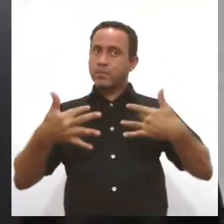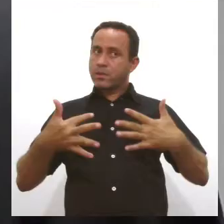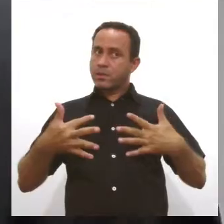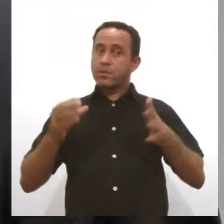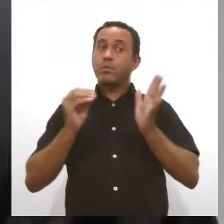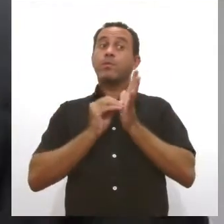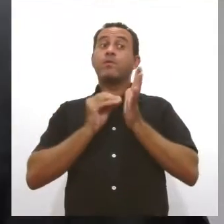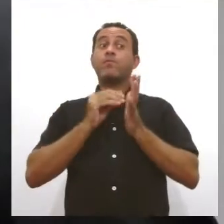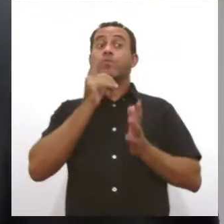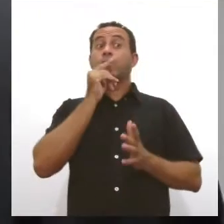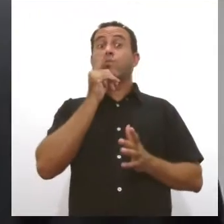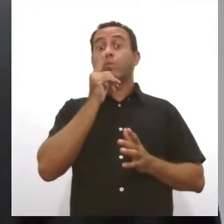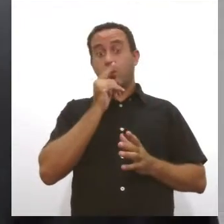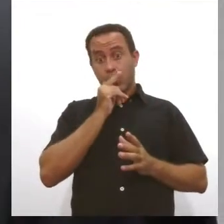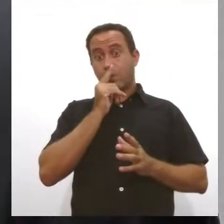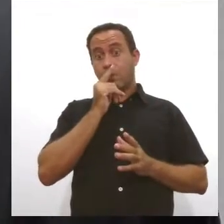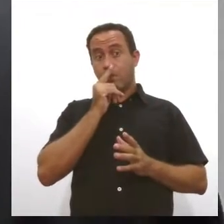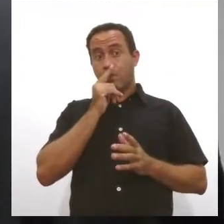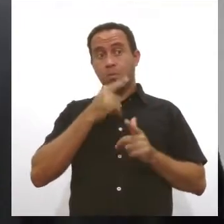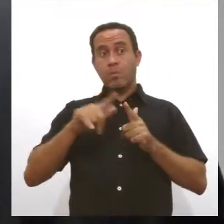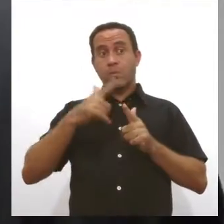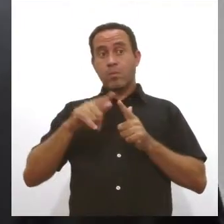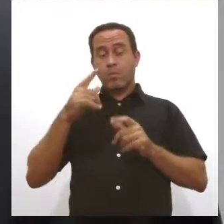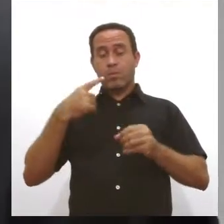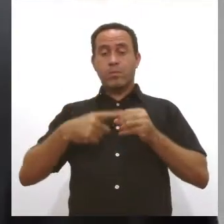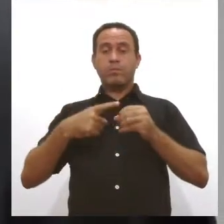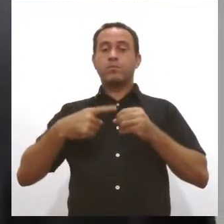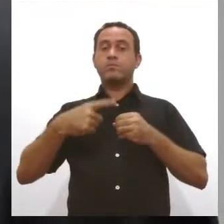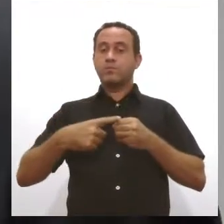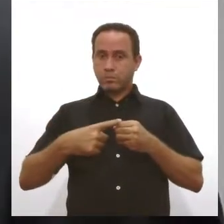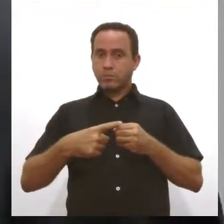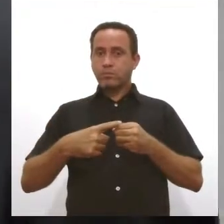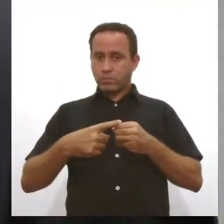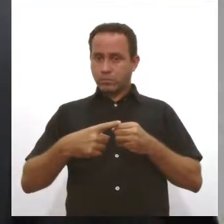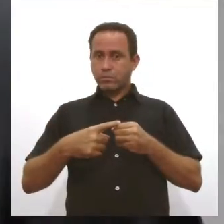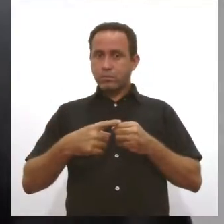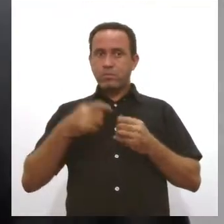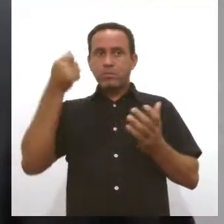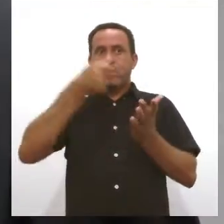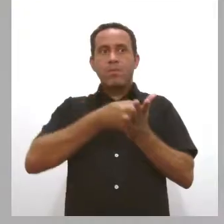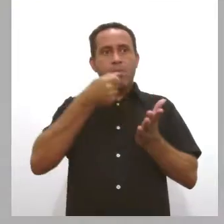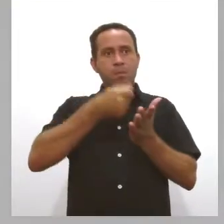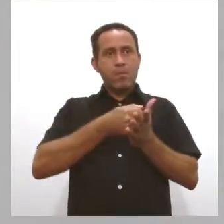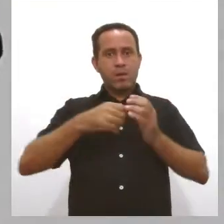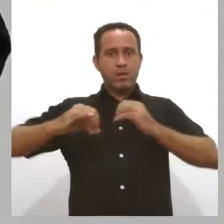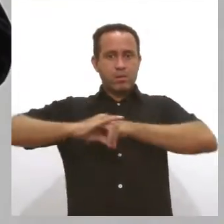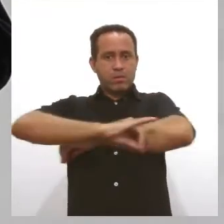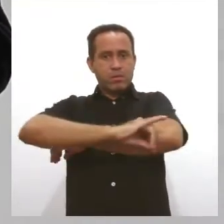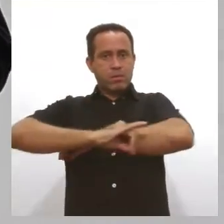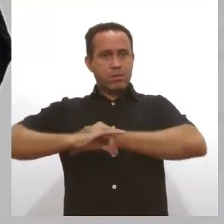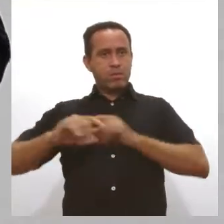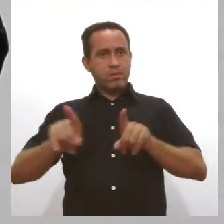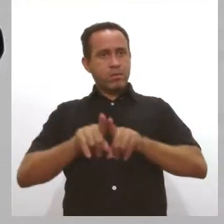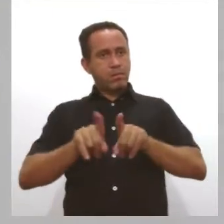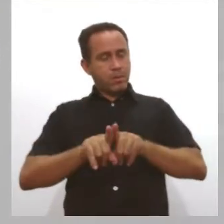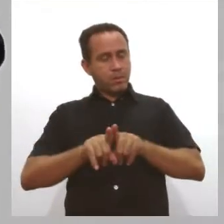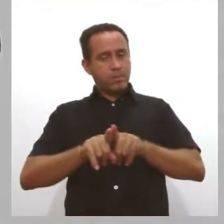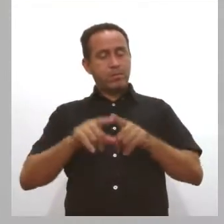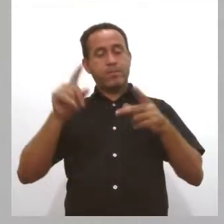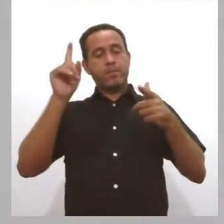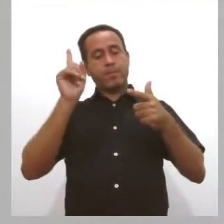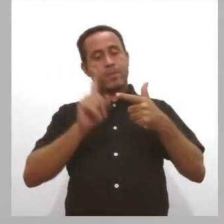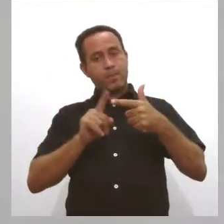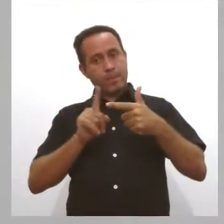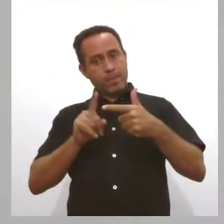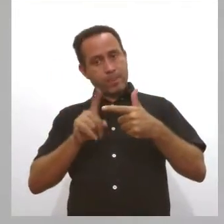esclarecimentos sobre os problemas relatados pela população e sobre os altos valores da taxa de esgoto. Ele também pontuou um segundo tema,